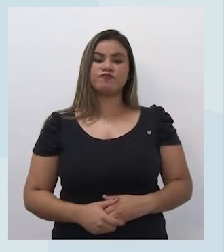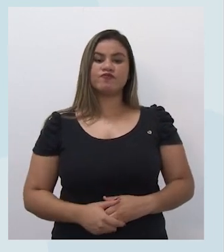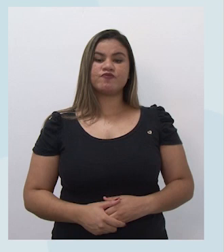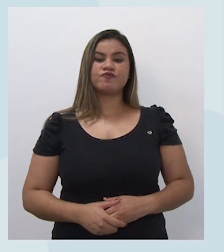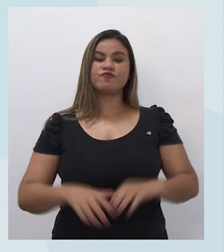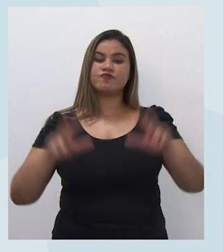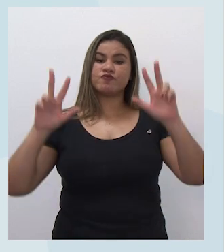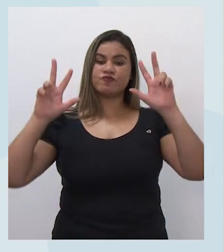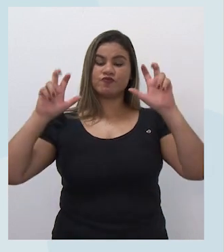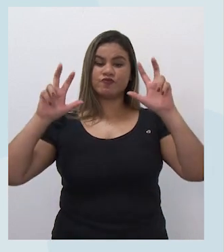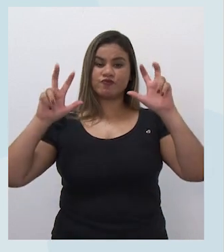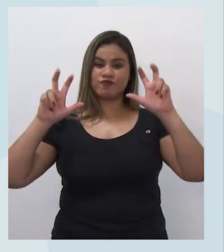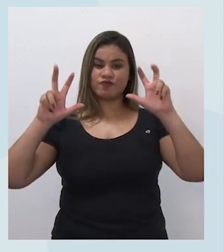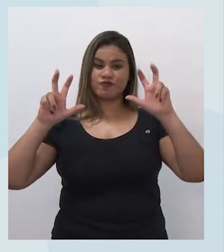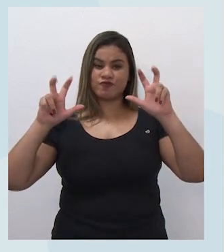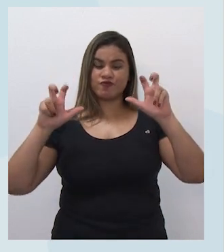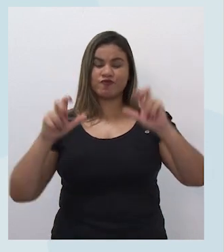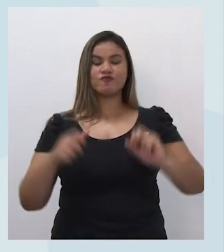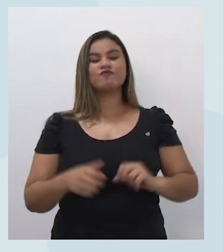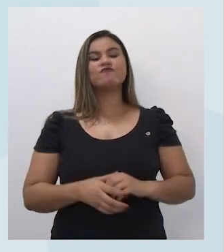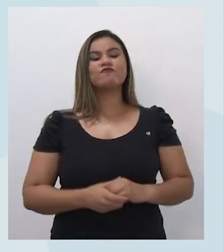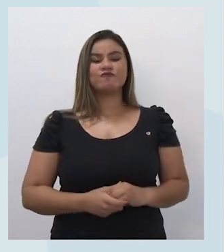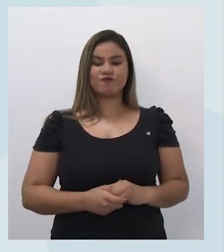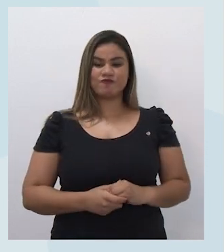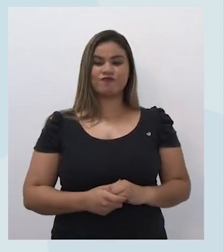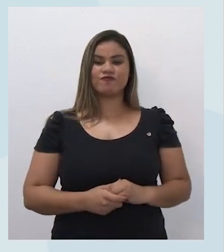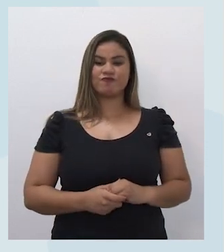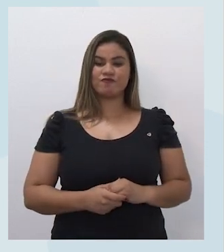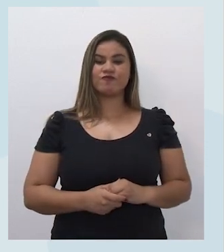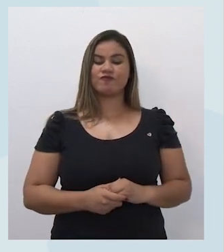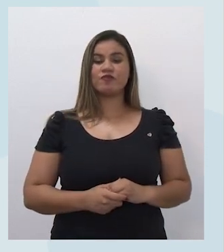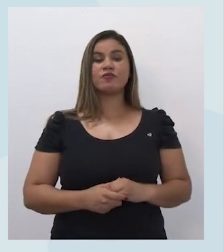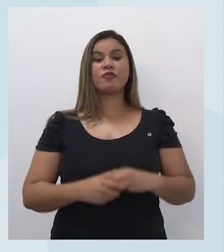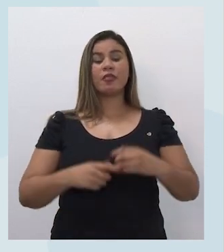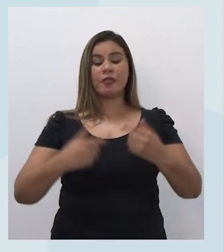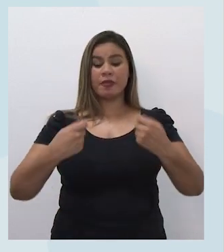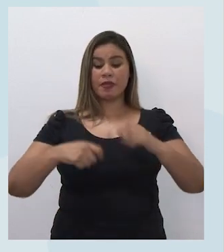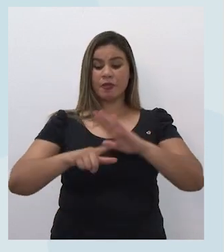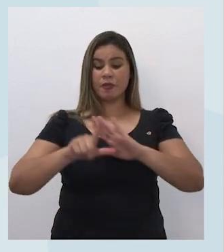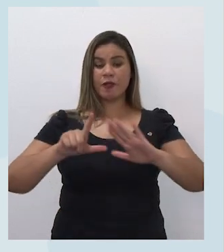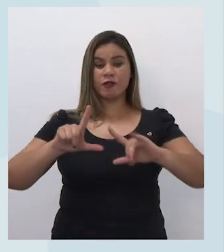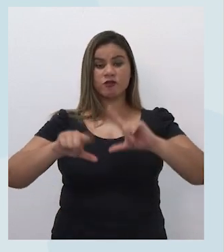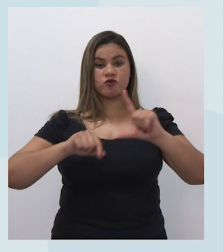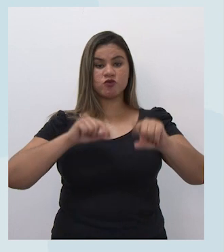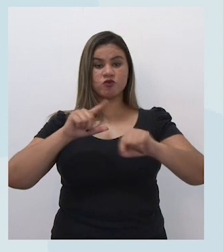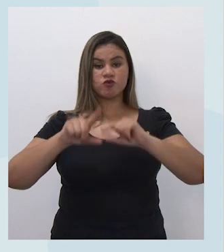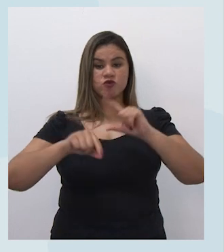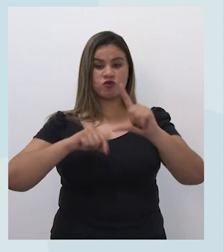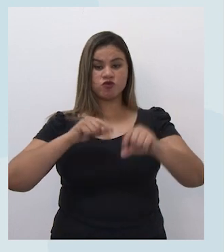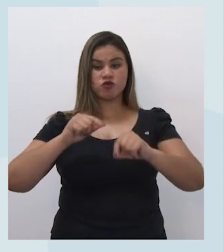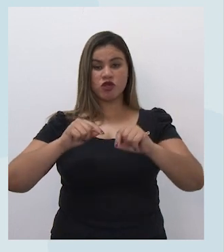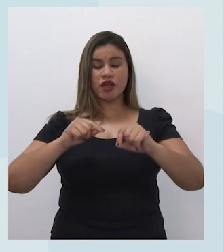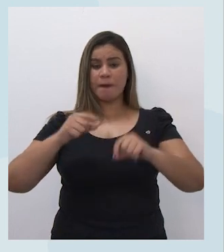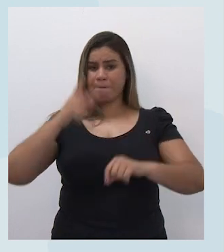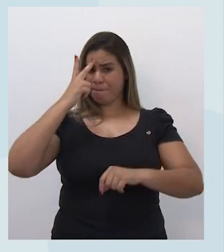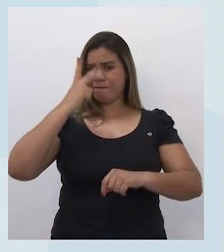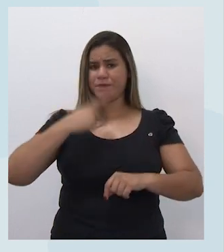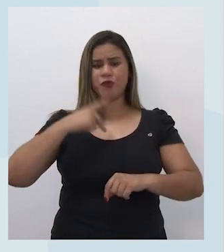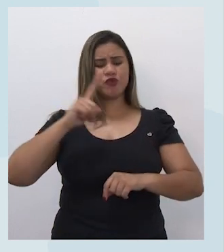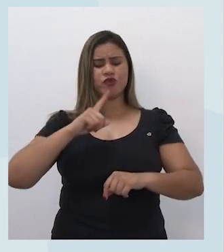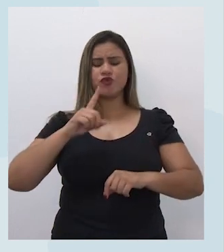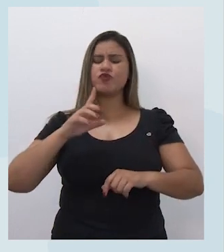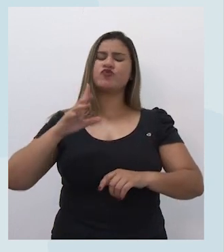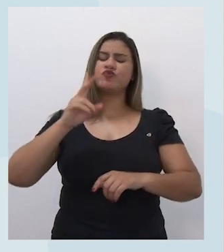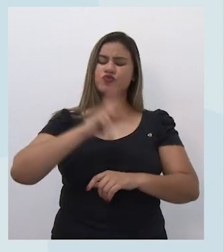temos aí a questão da temática, né? Essa temática ela deve ser escolhida de uma forma democrática entre